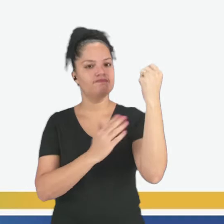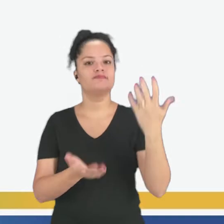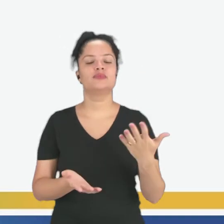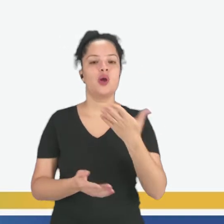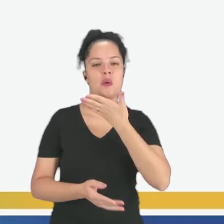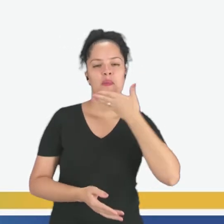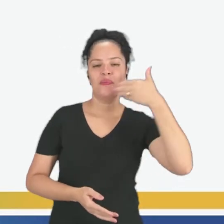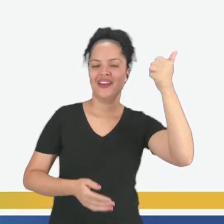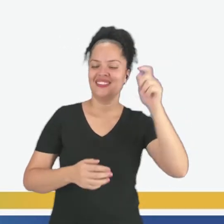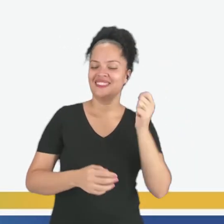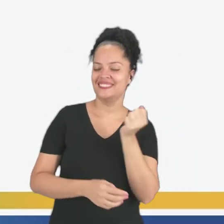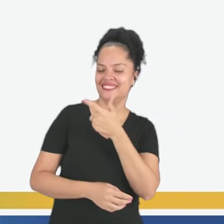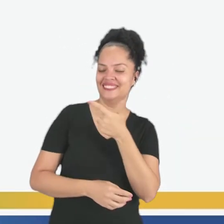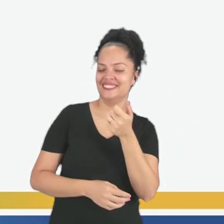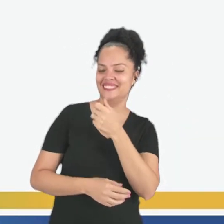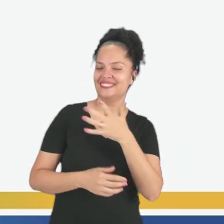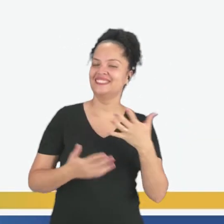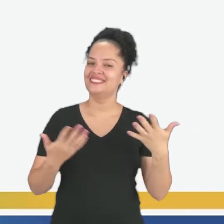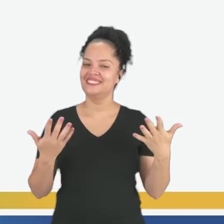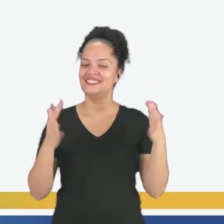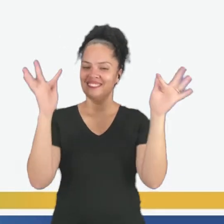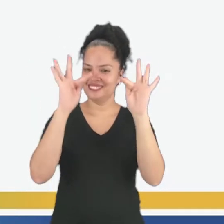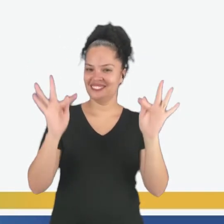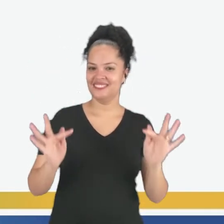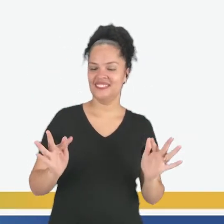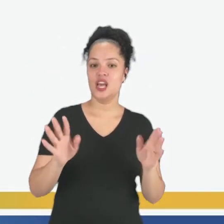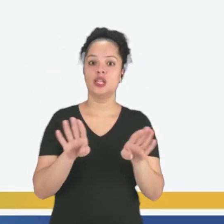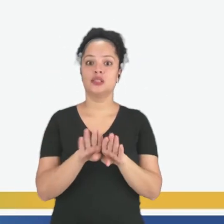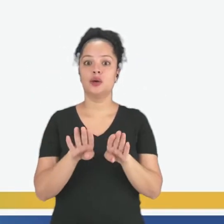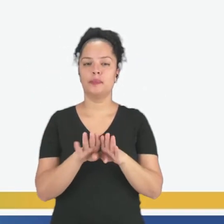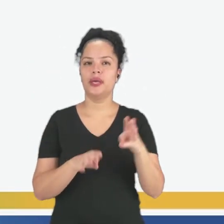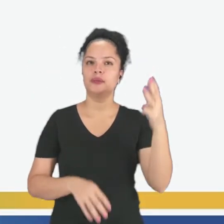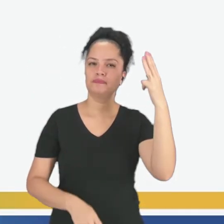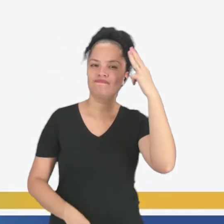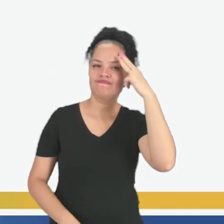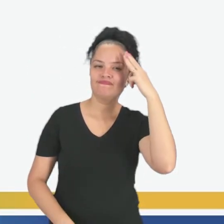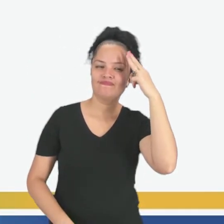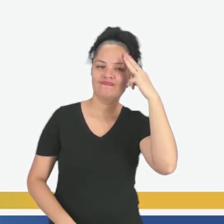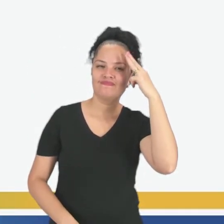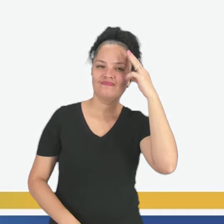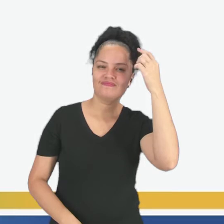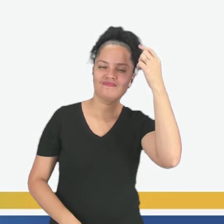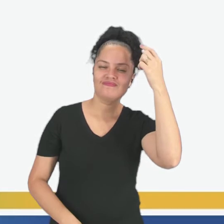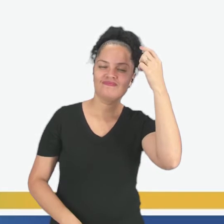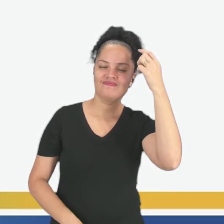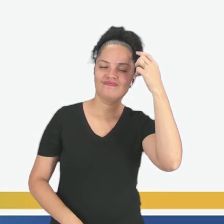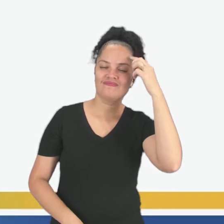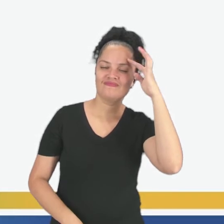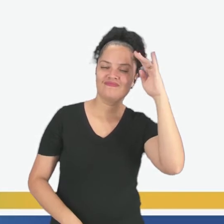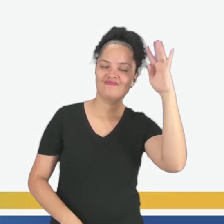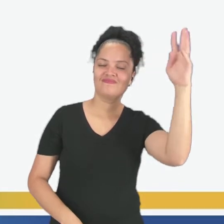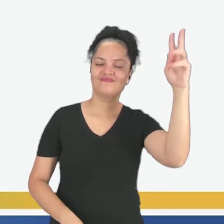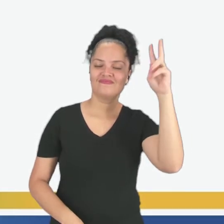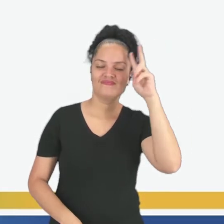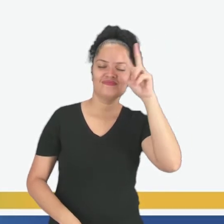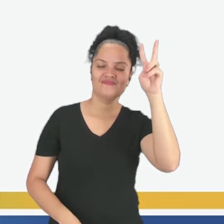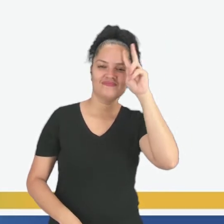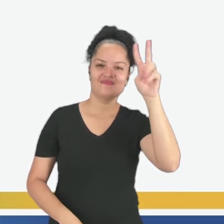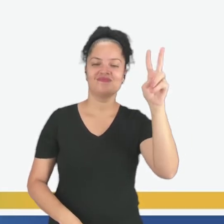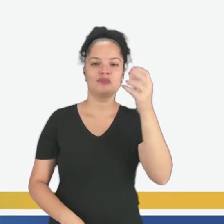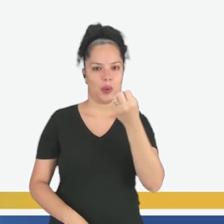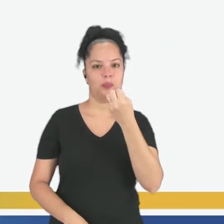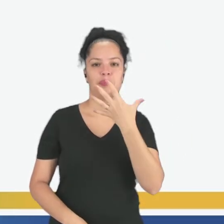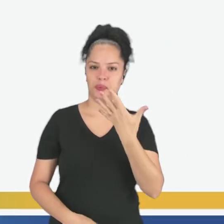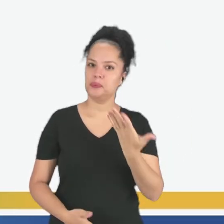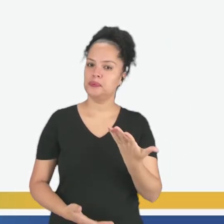melhor humor. E por último, improved memory, uma memória aí melhorada, mais aguçada, certo? Então